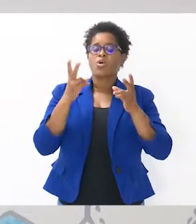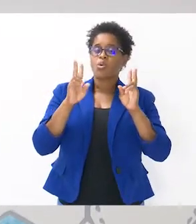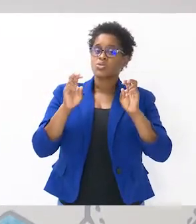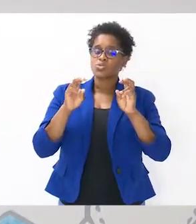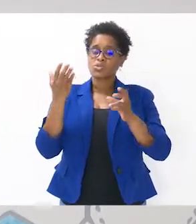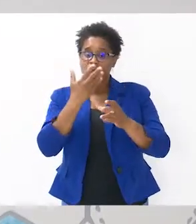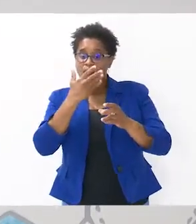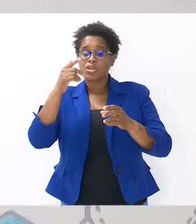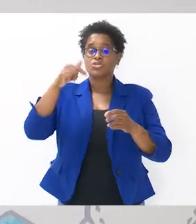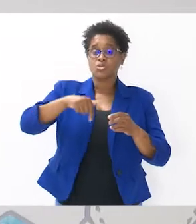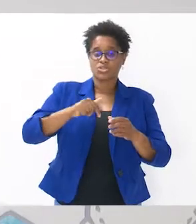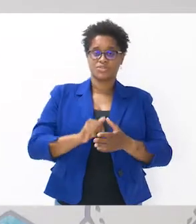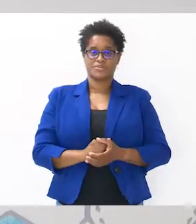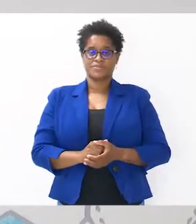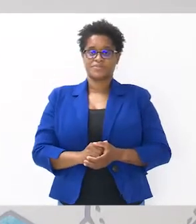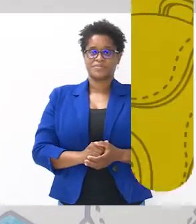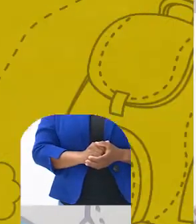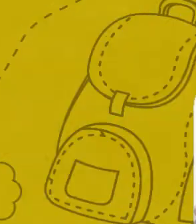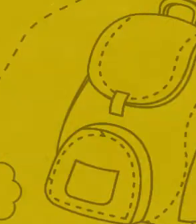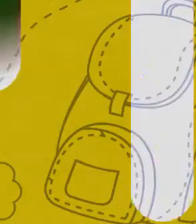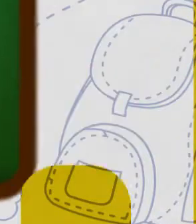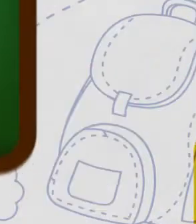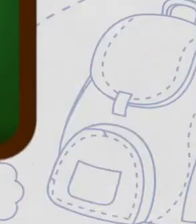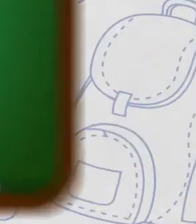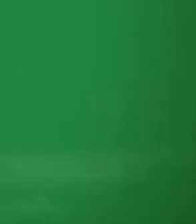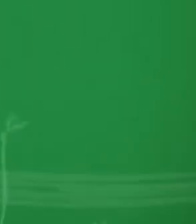conteúdo da nossa aula de hoje.